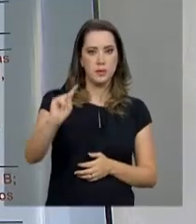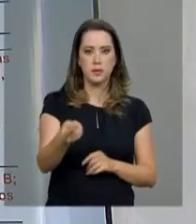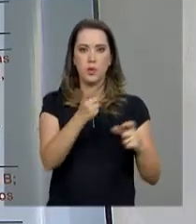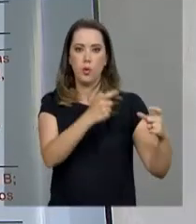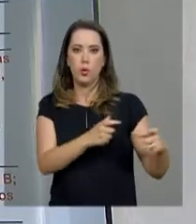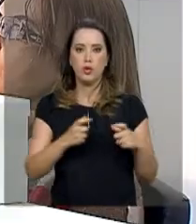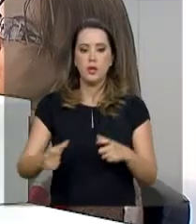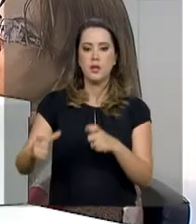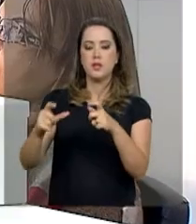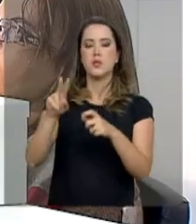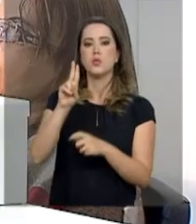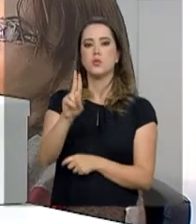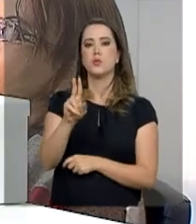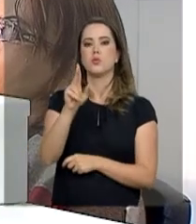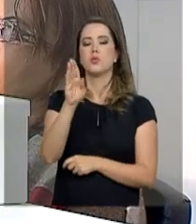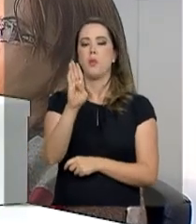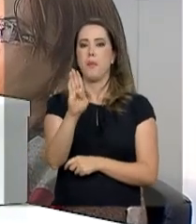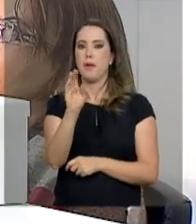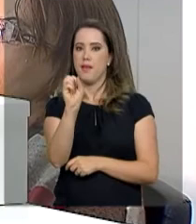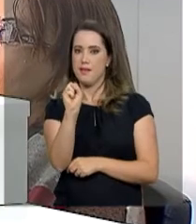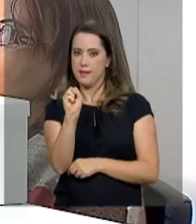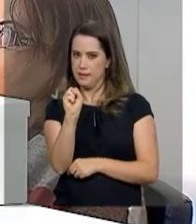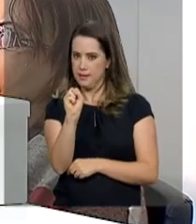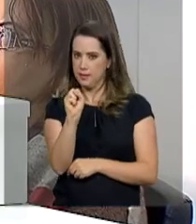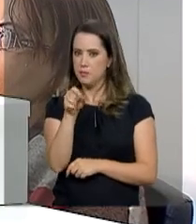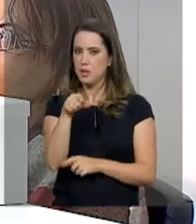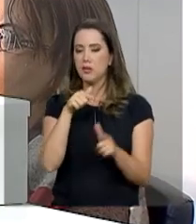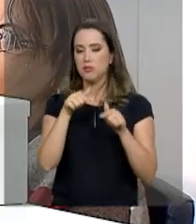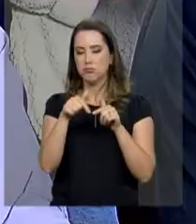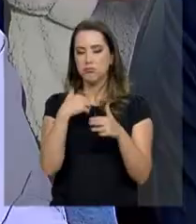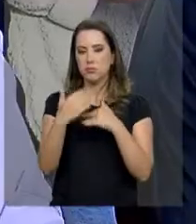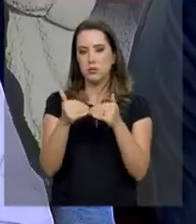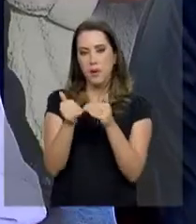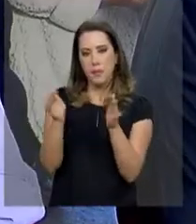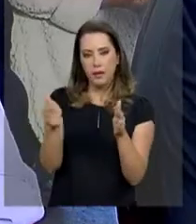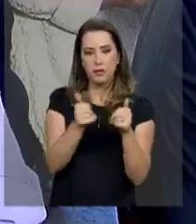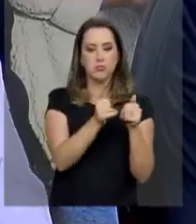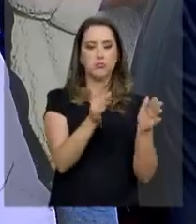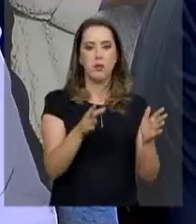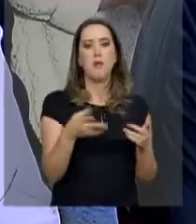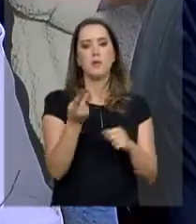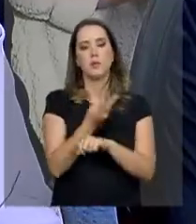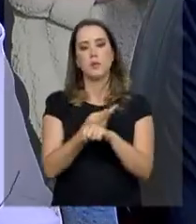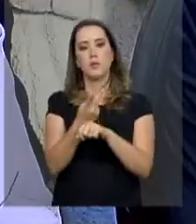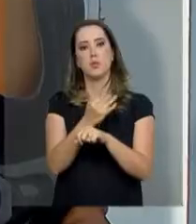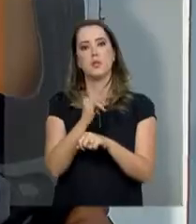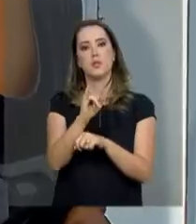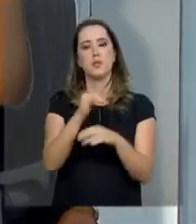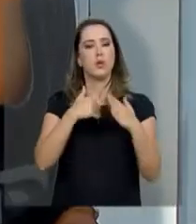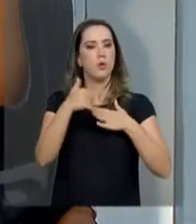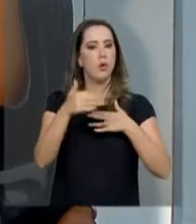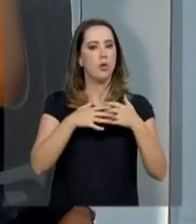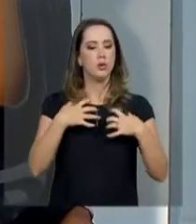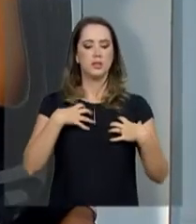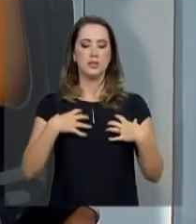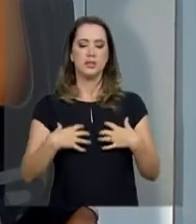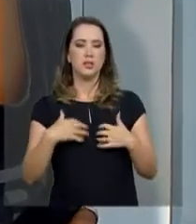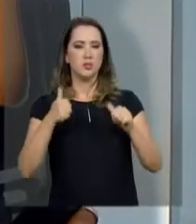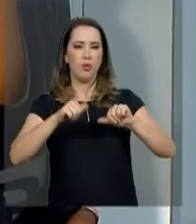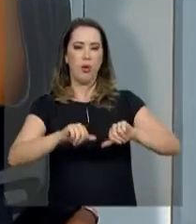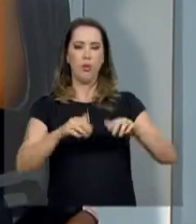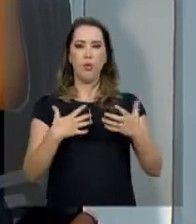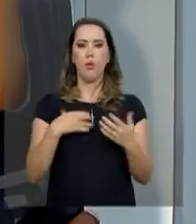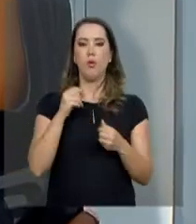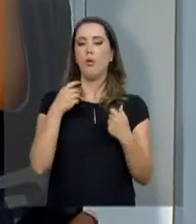funcionamento e é justamente a uma delas que o paciente deve buscar em caso de qualquer mal estar o